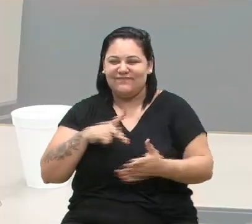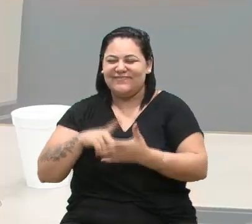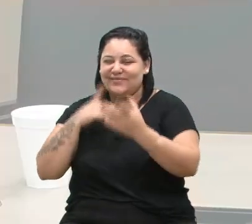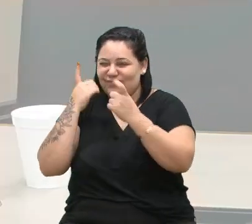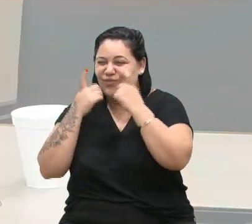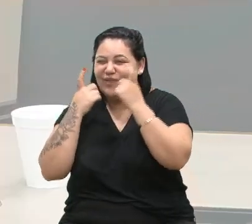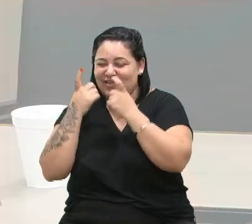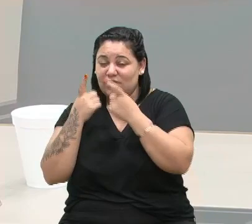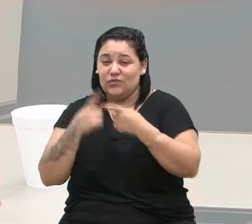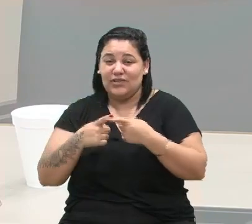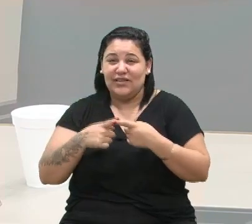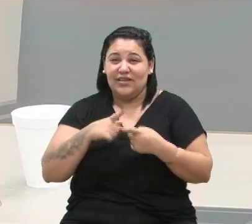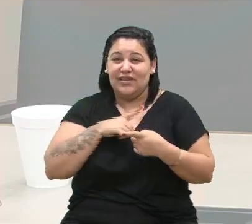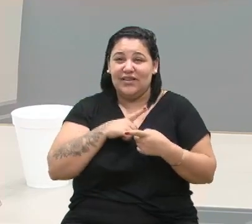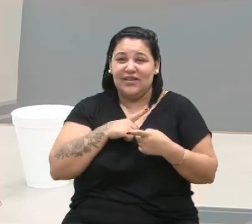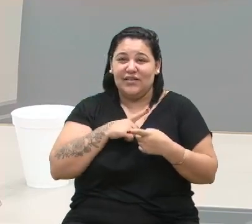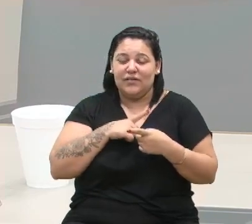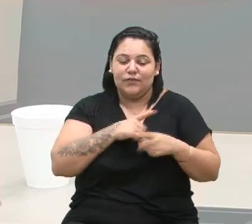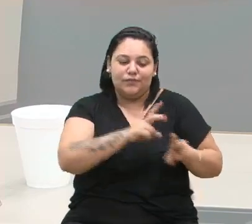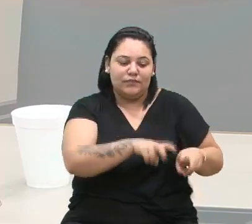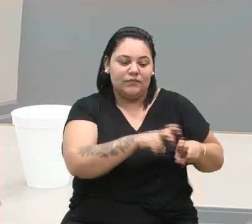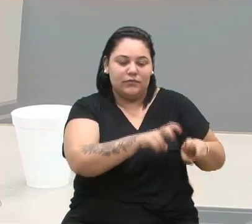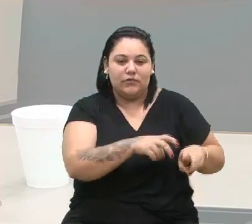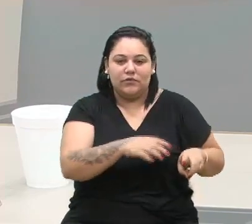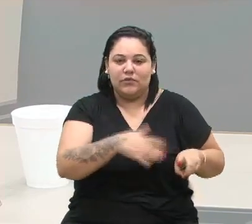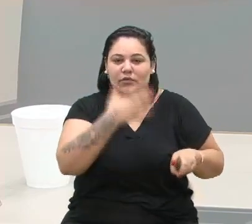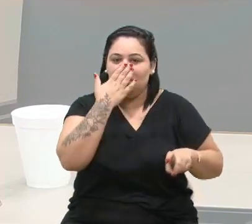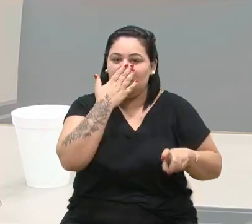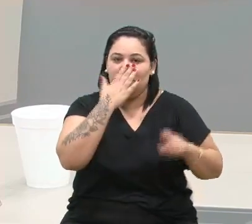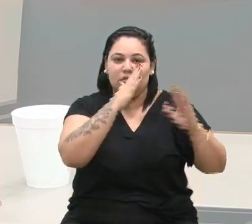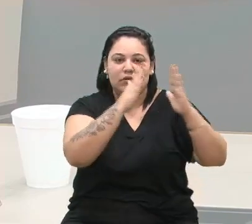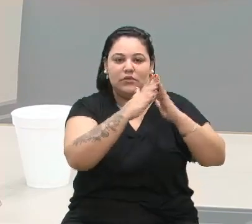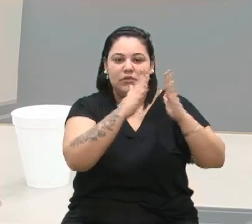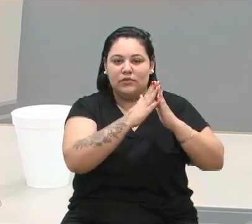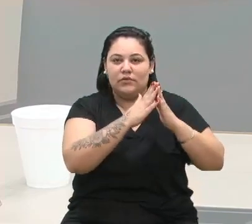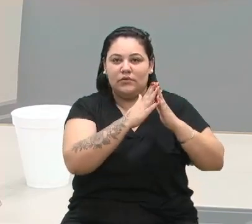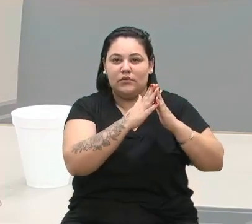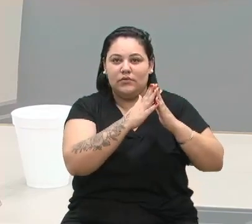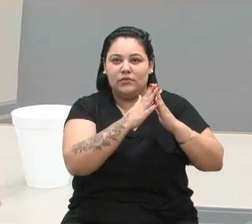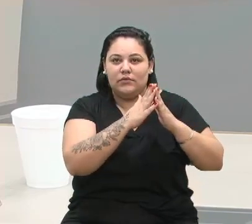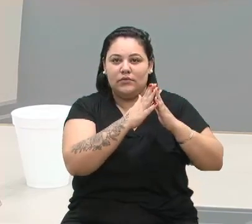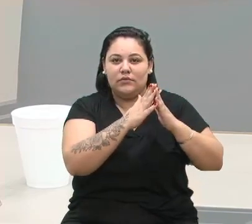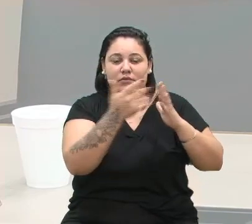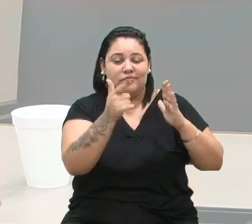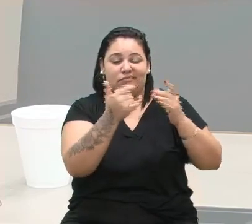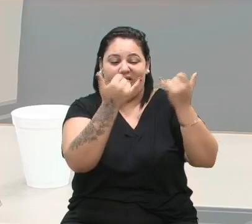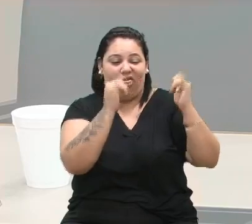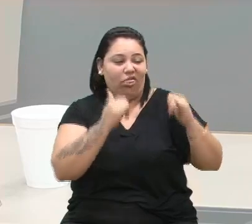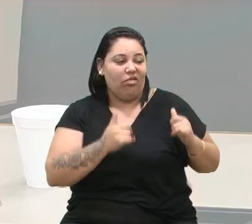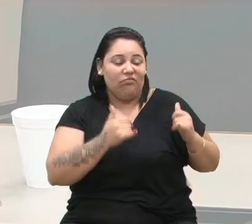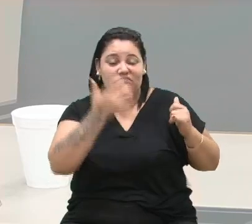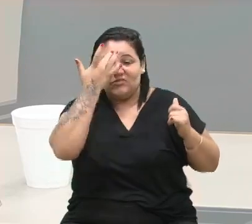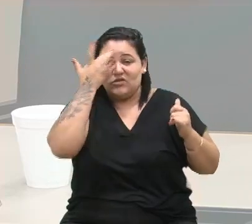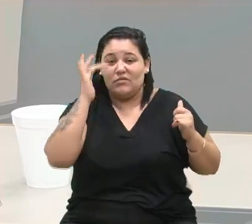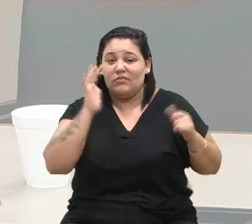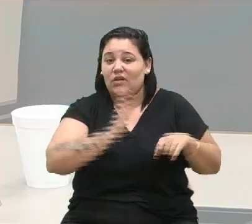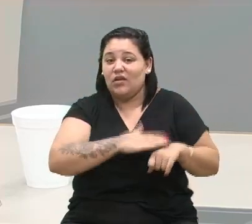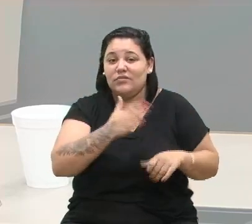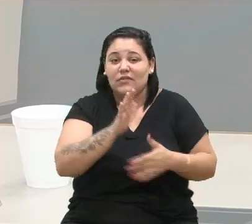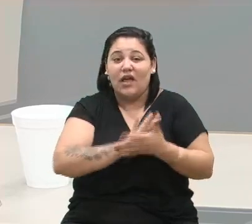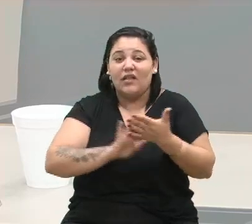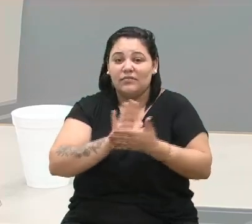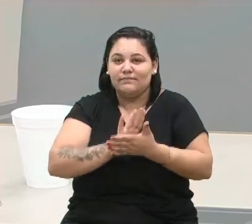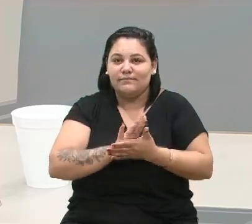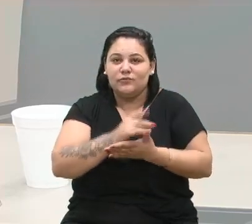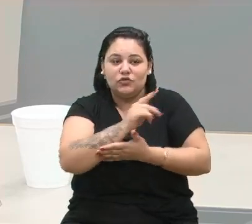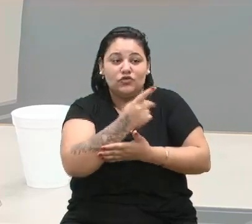gente tem muito no interior. Na frente da minha casa, lá na colônia, um fio grosso, não tem mais o pai da criança. Então o senhor já enfatizou ali,